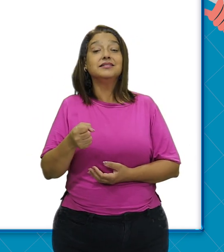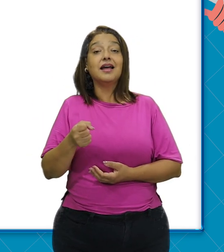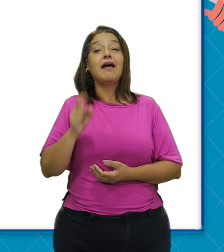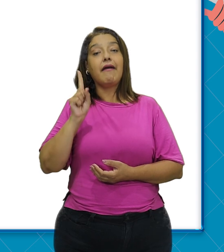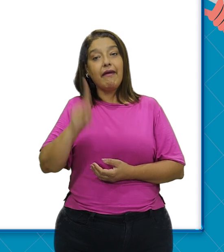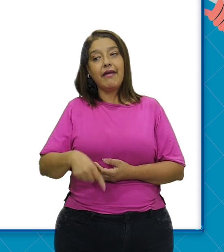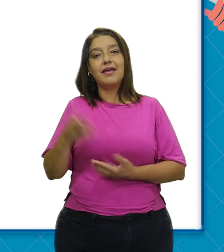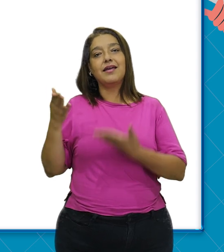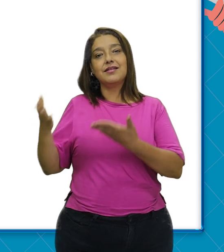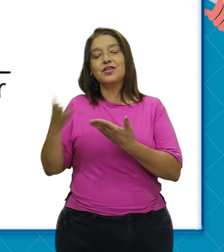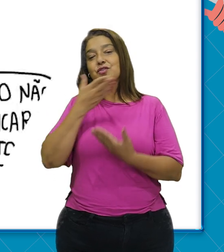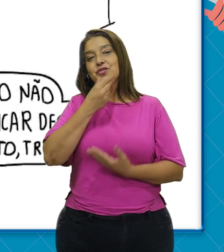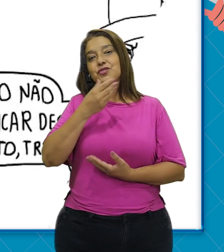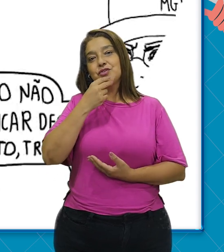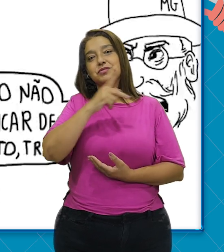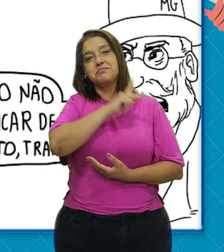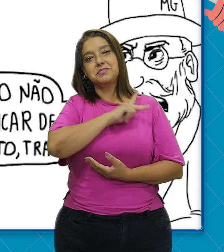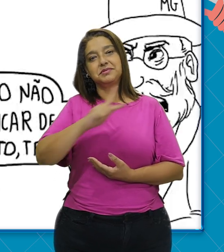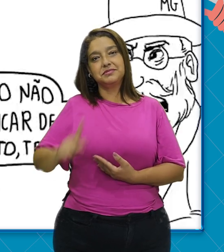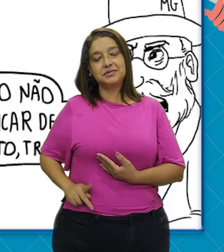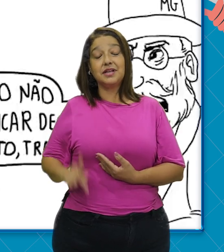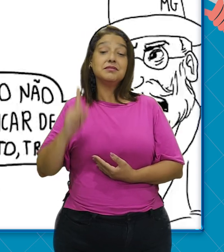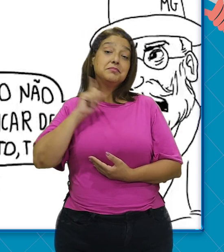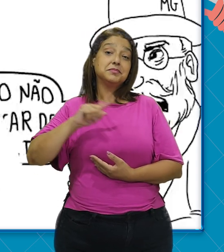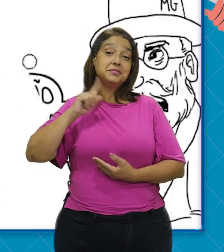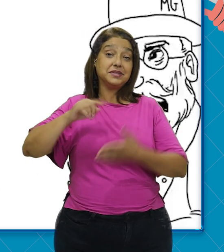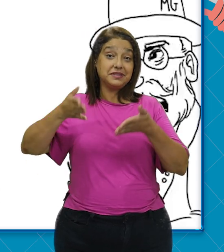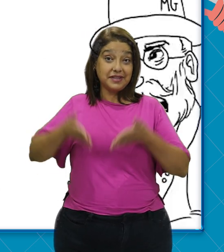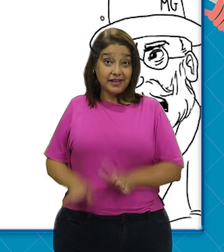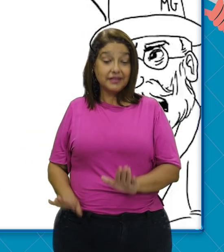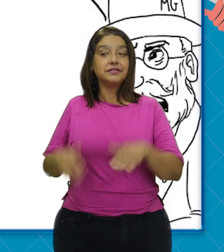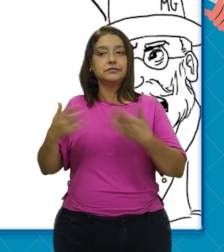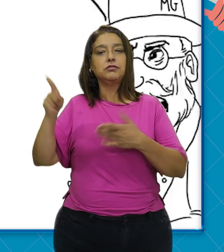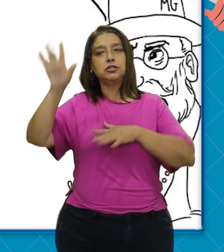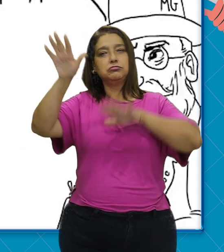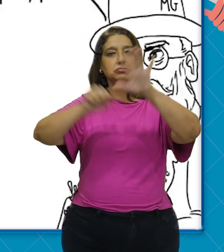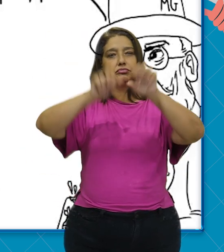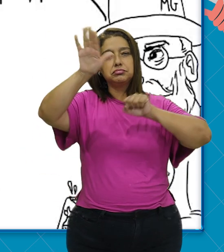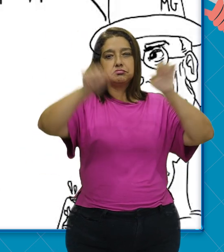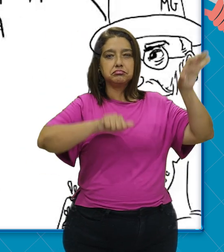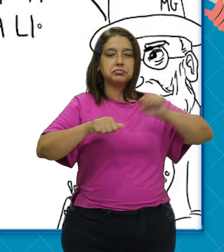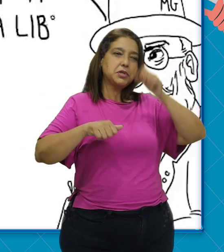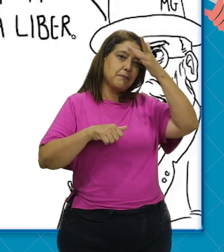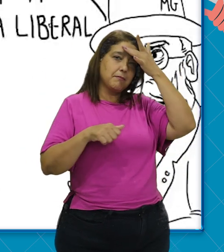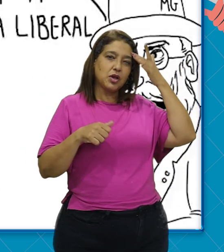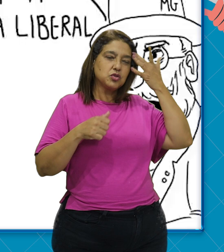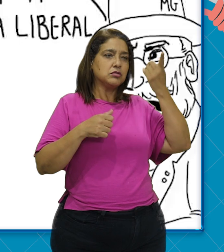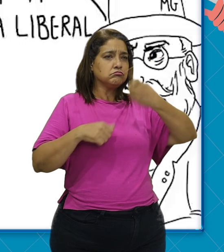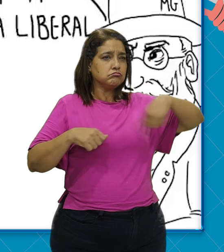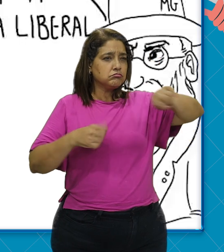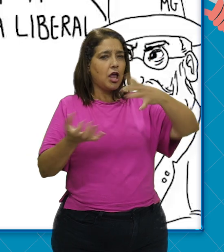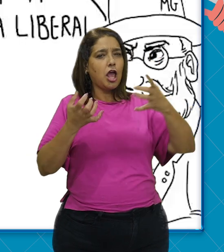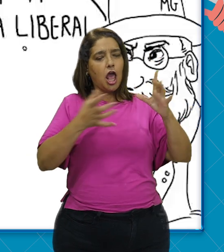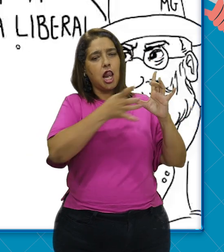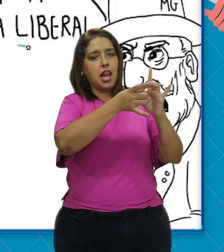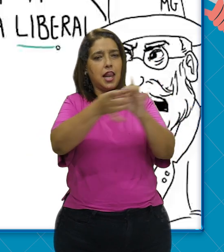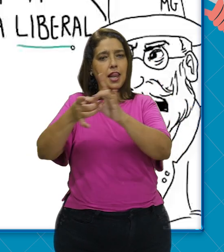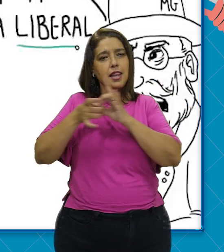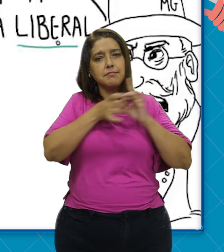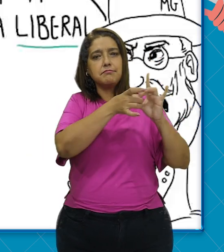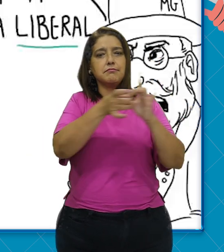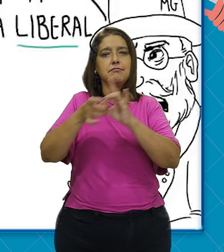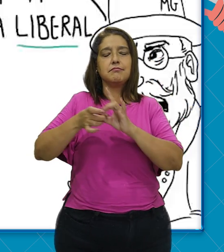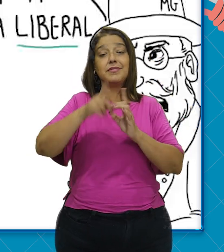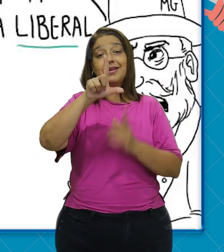o presidente do estado de Minas ficou boladíssimo e chamou toda a galera que estava insatisfeita para criar a Aliança Liberal.